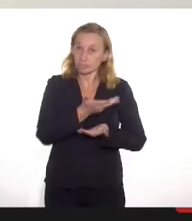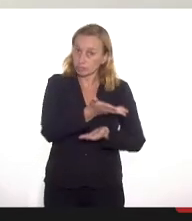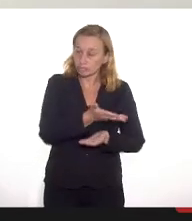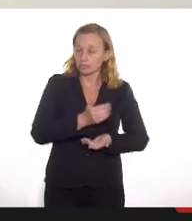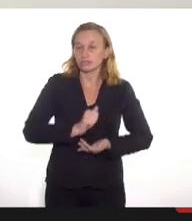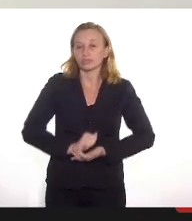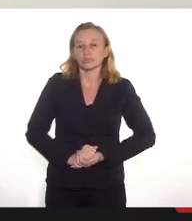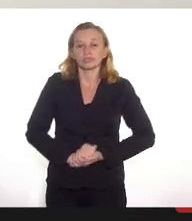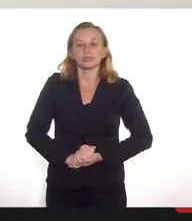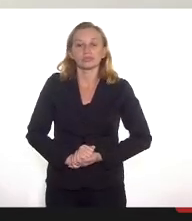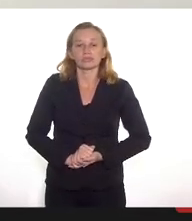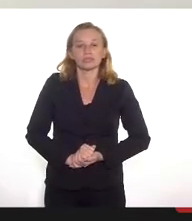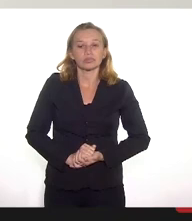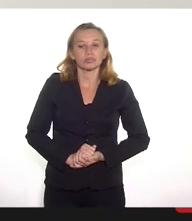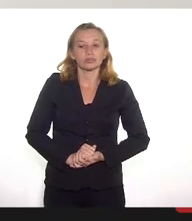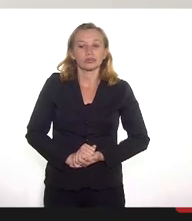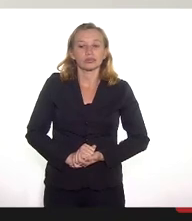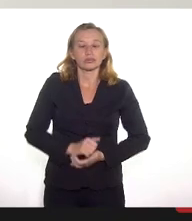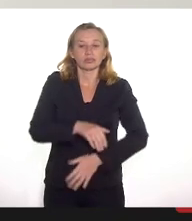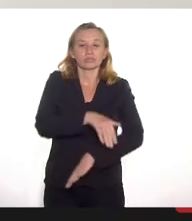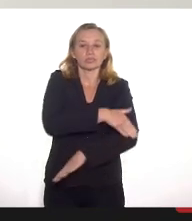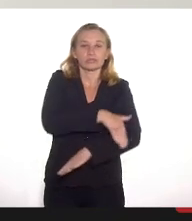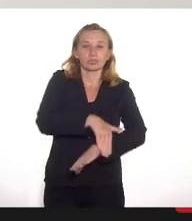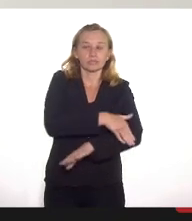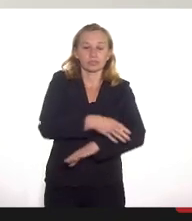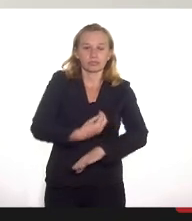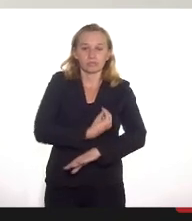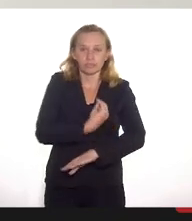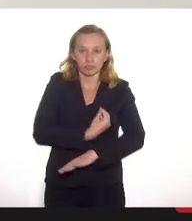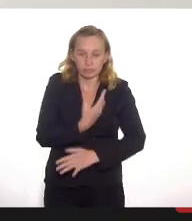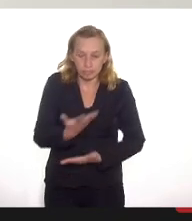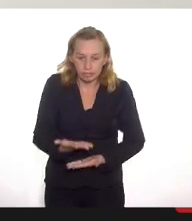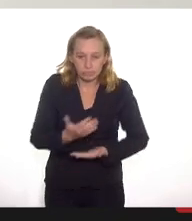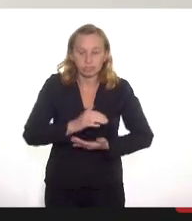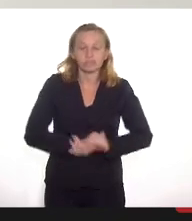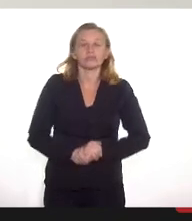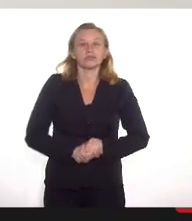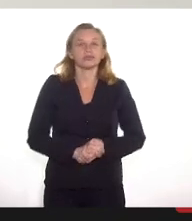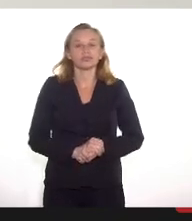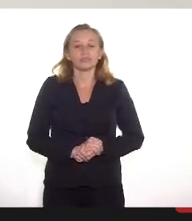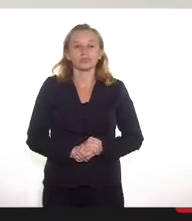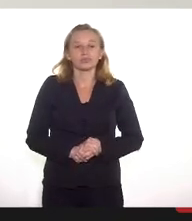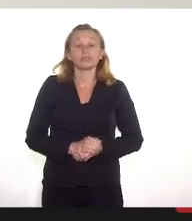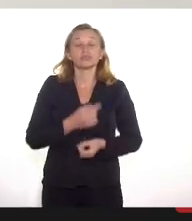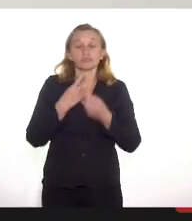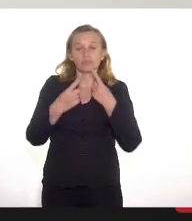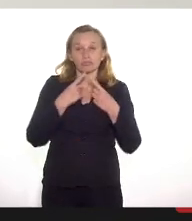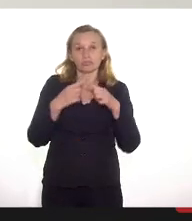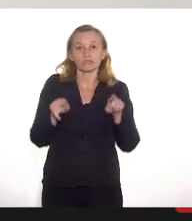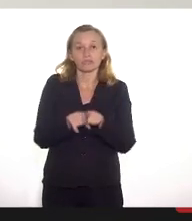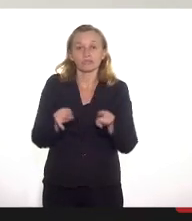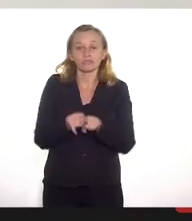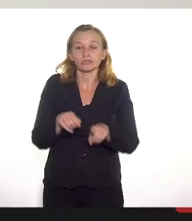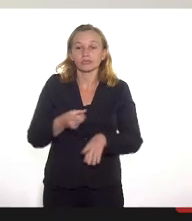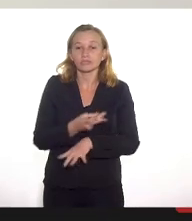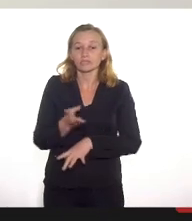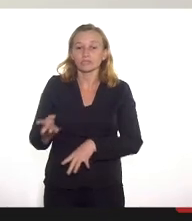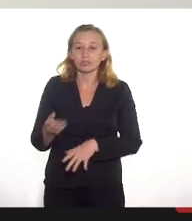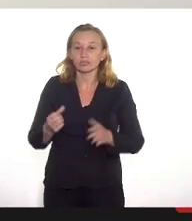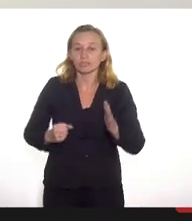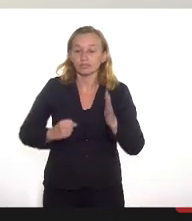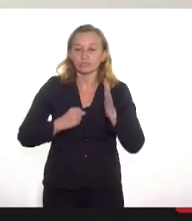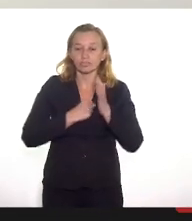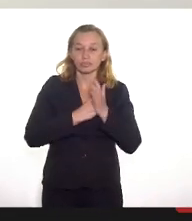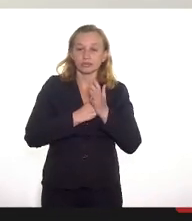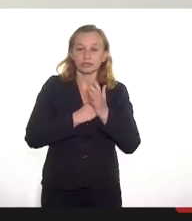como é a situação da população em situação de Rua dos grupos de funerárias em situação de rua discutindo também o quanto que a gente tem tido impacto